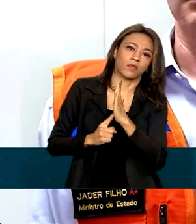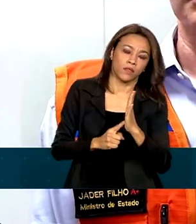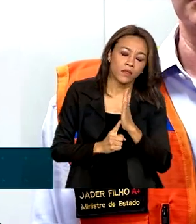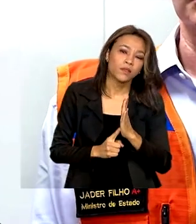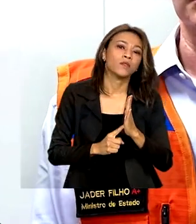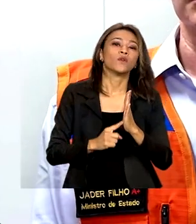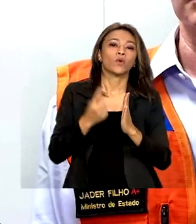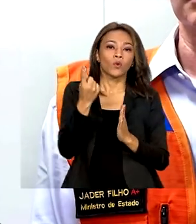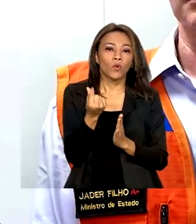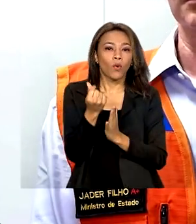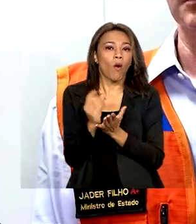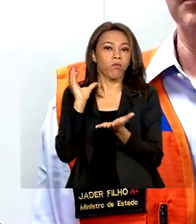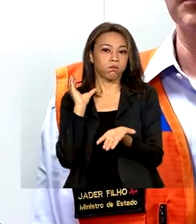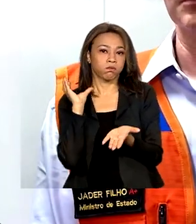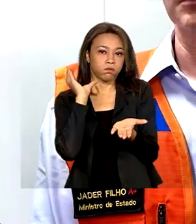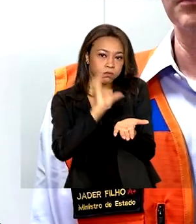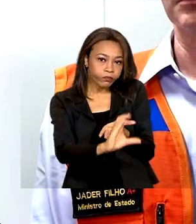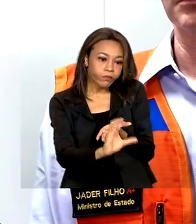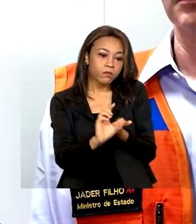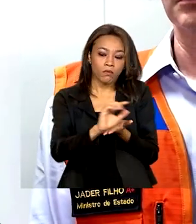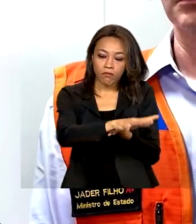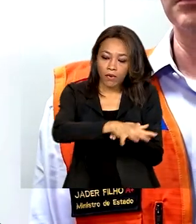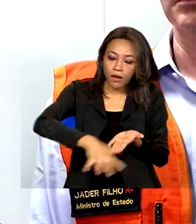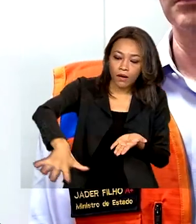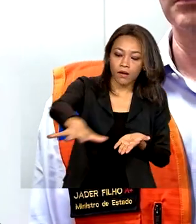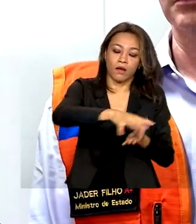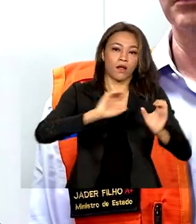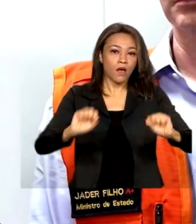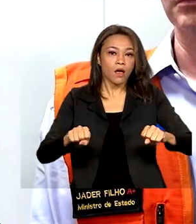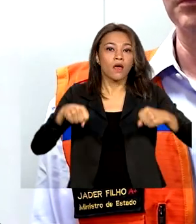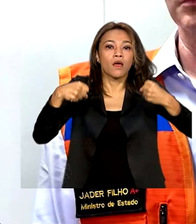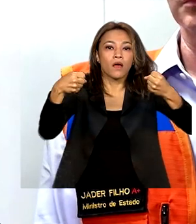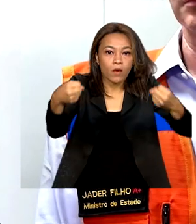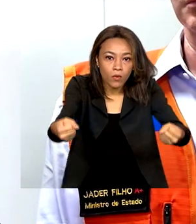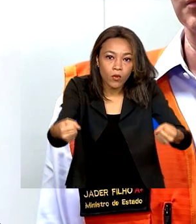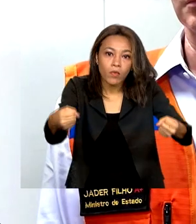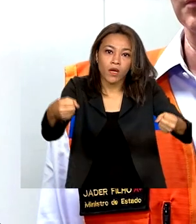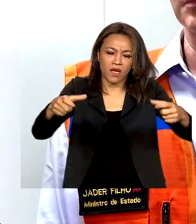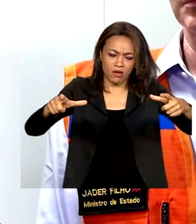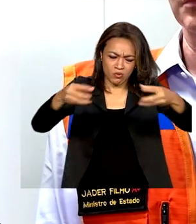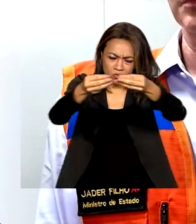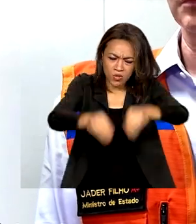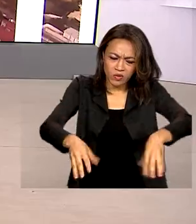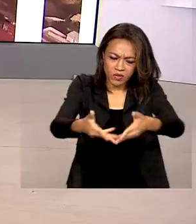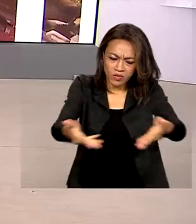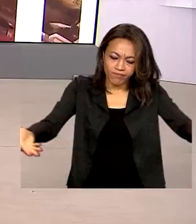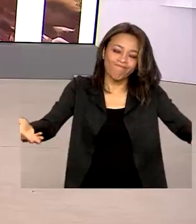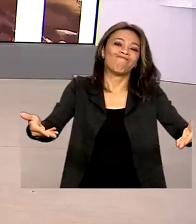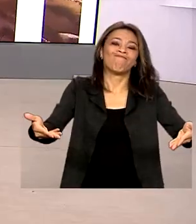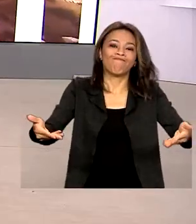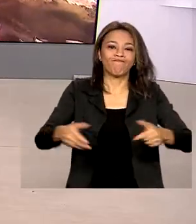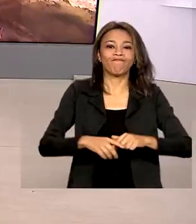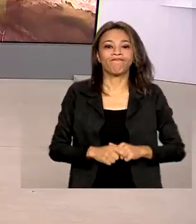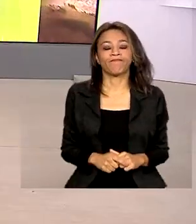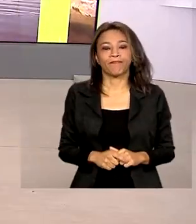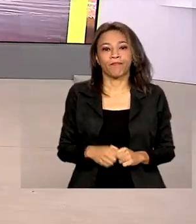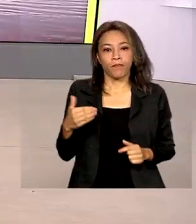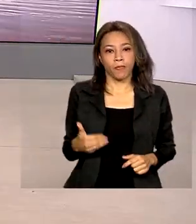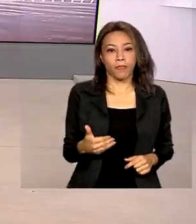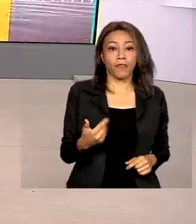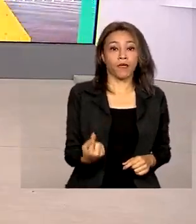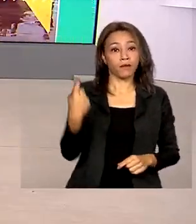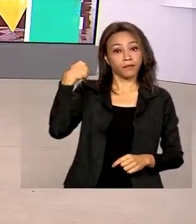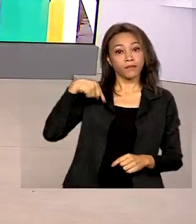recursos disponíveis para a recuperação das áreas atingidas pelo desastre. E na sexta-feira,